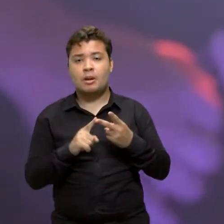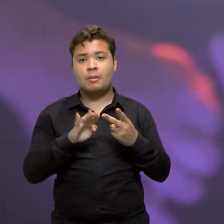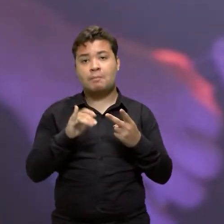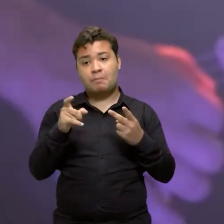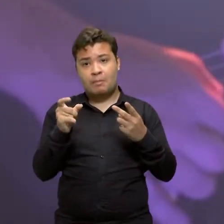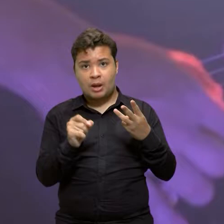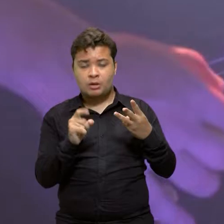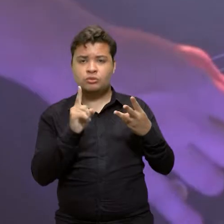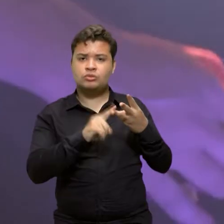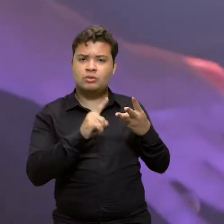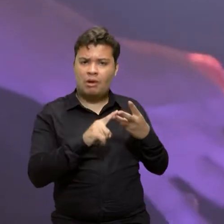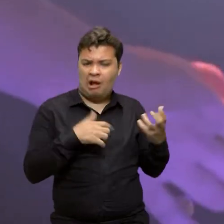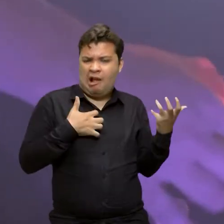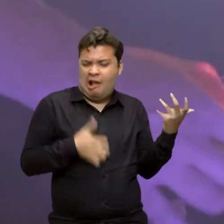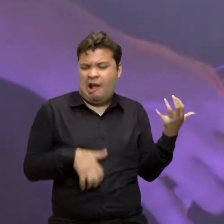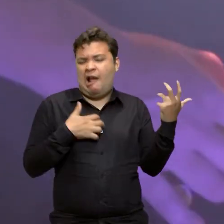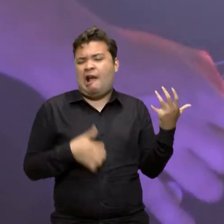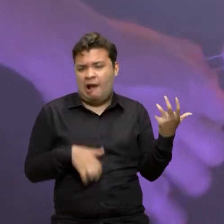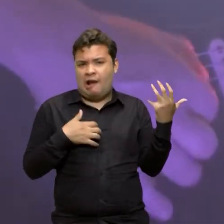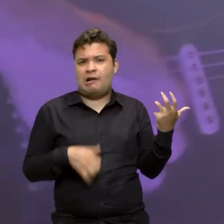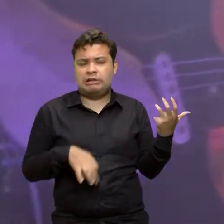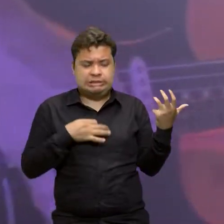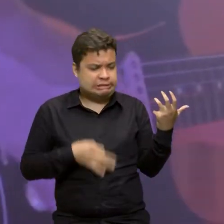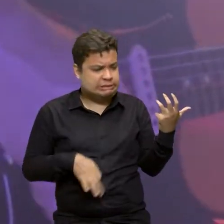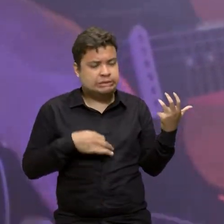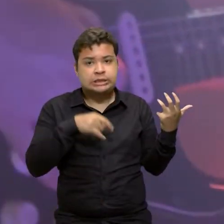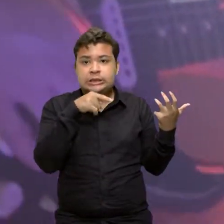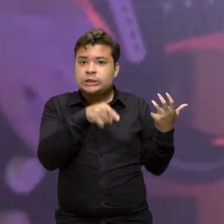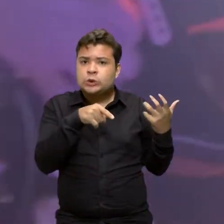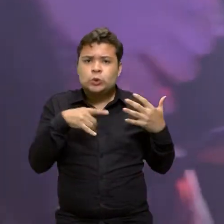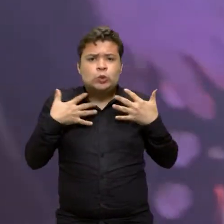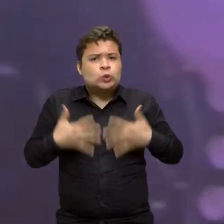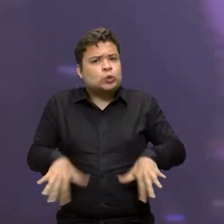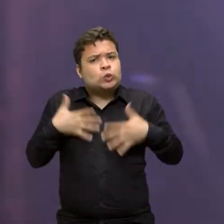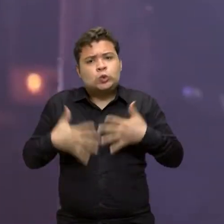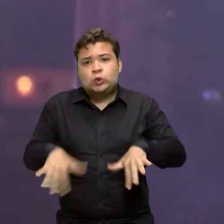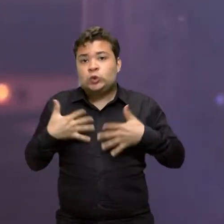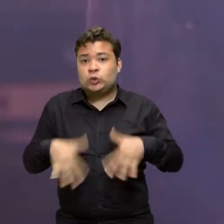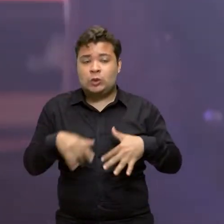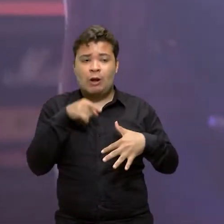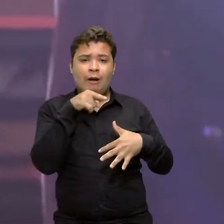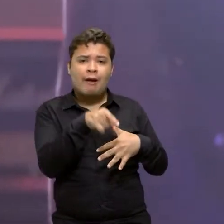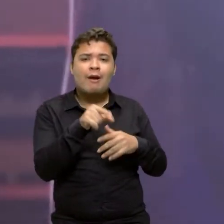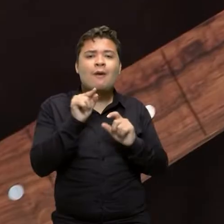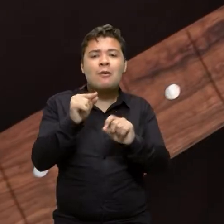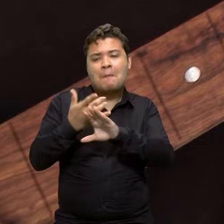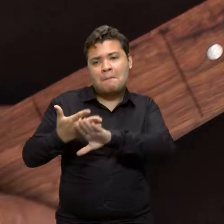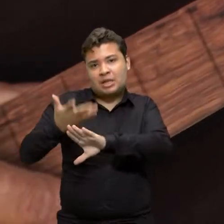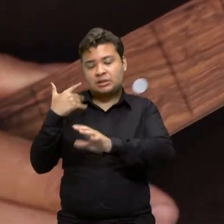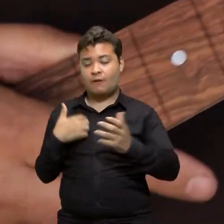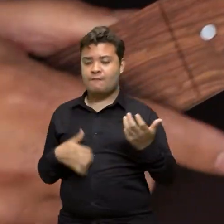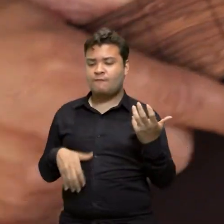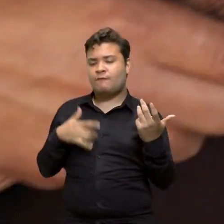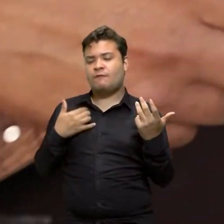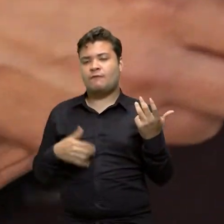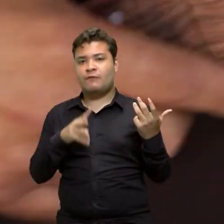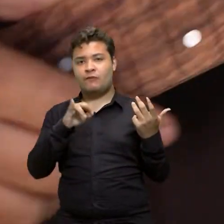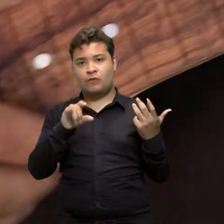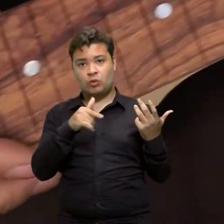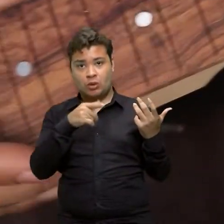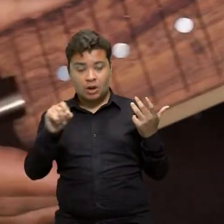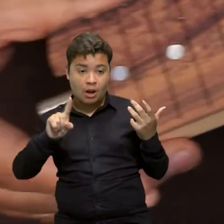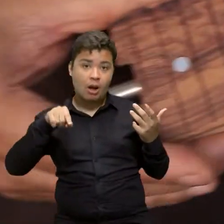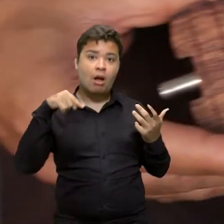o baixo e a guitarra. E essa última é uma filha eletrizada do violão e surgiu por volta dos